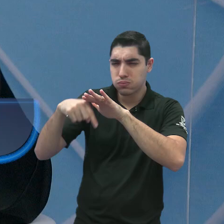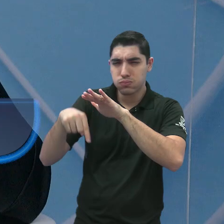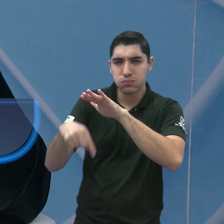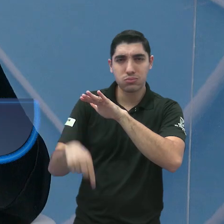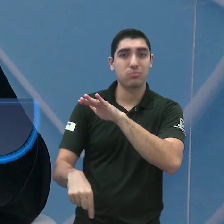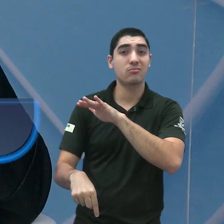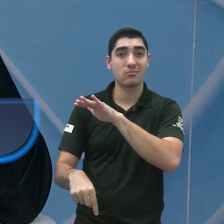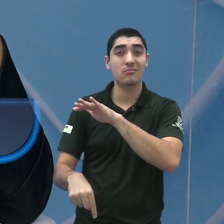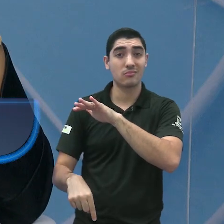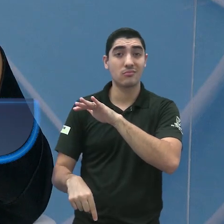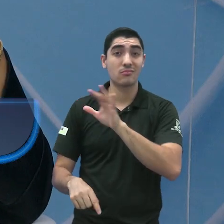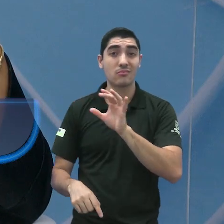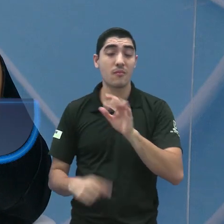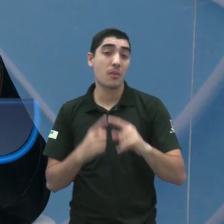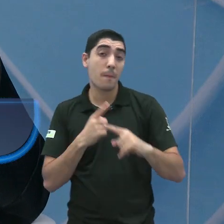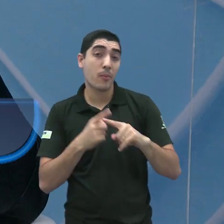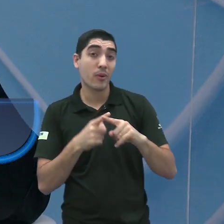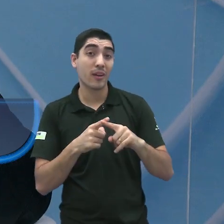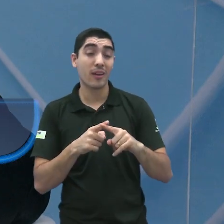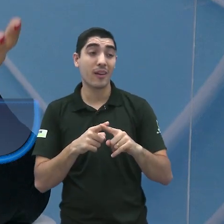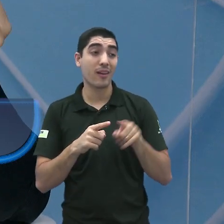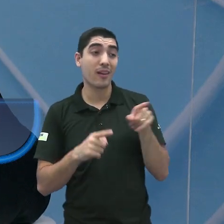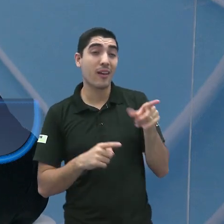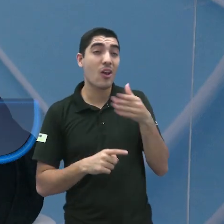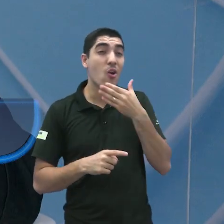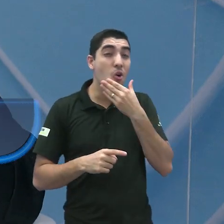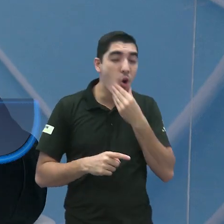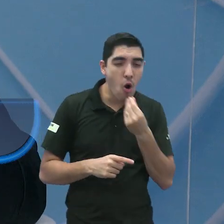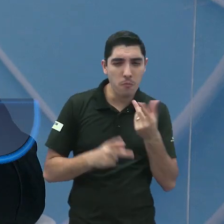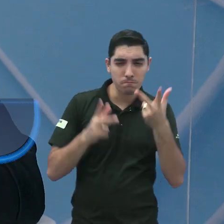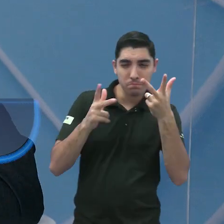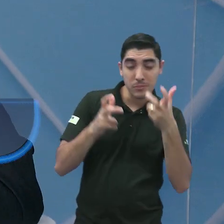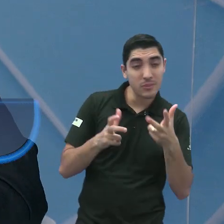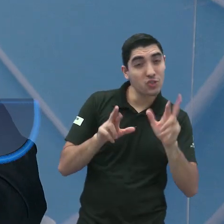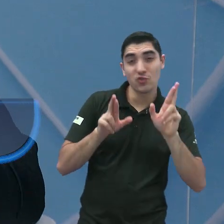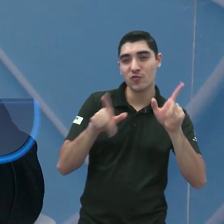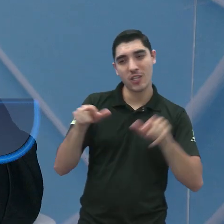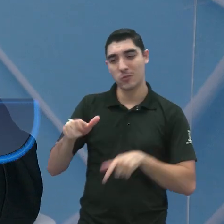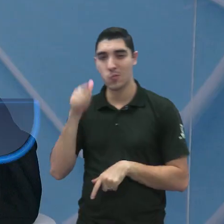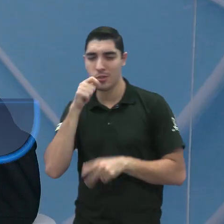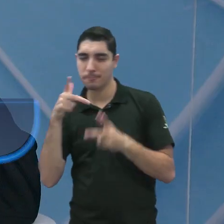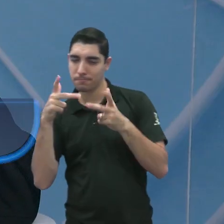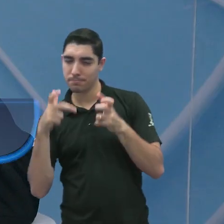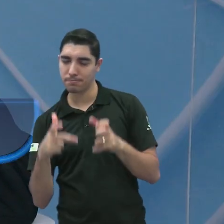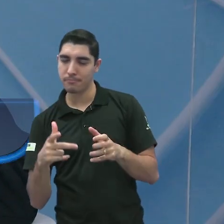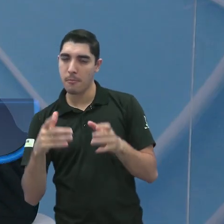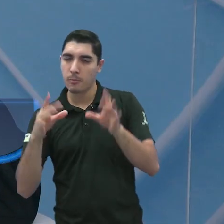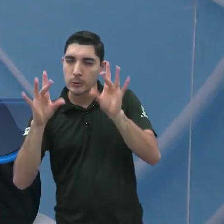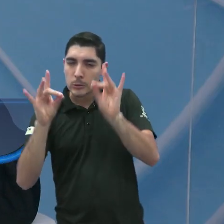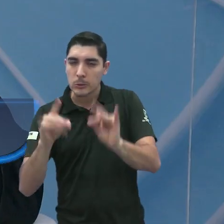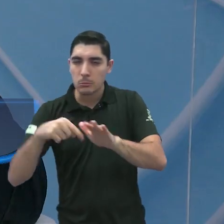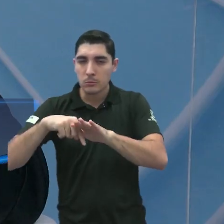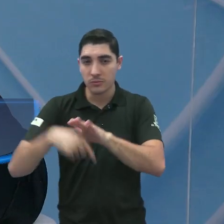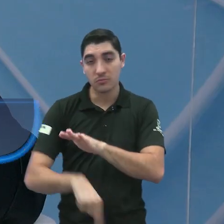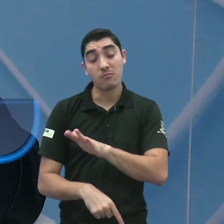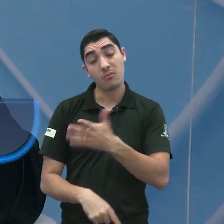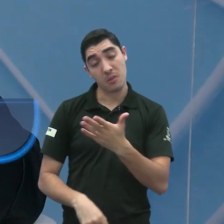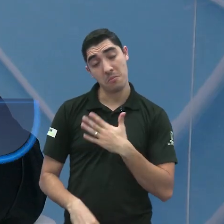se apenas um homem, só a ótica masculina, tivesse sobre aquele determinado assunto. Então, eu acredito que